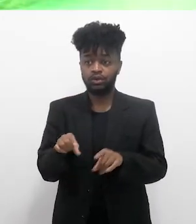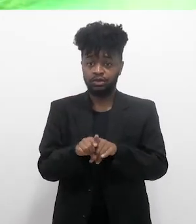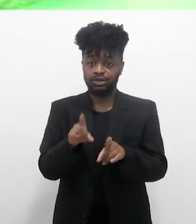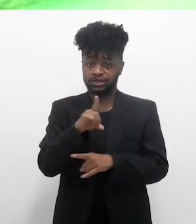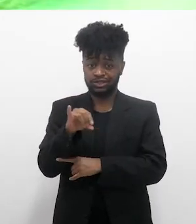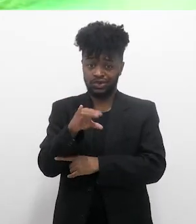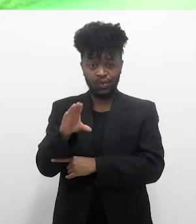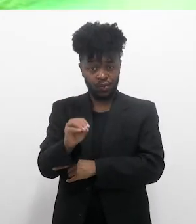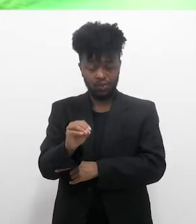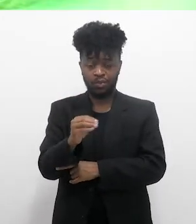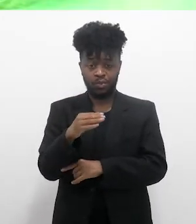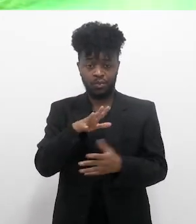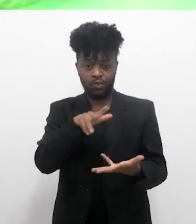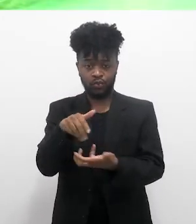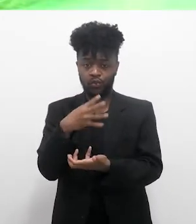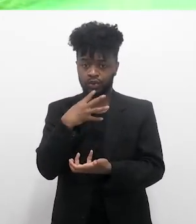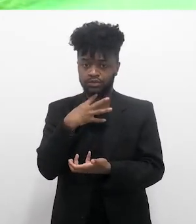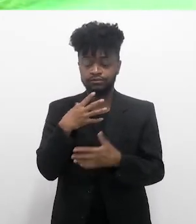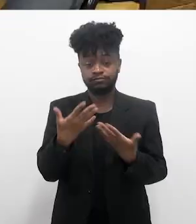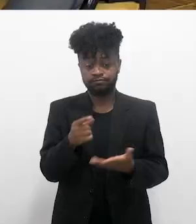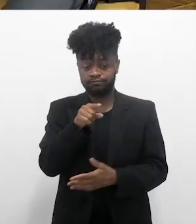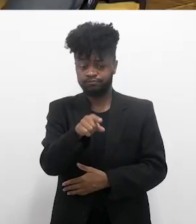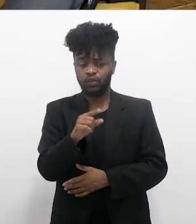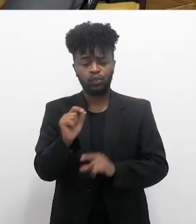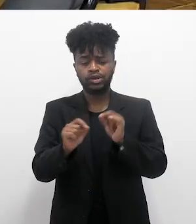a nível mundial. Para você, o que representa isso?